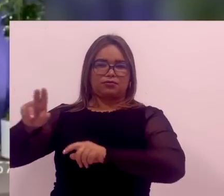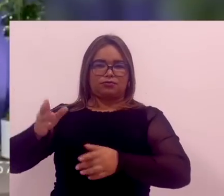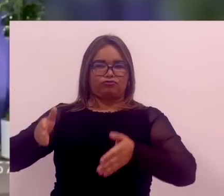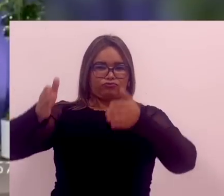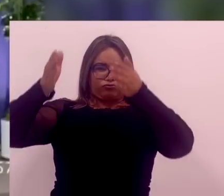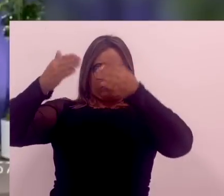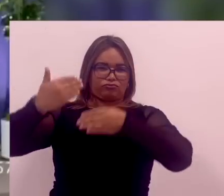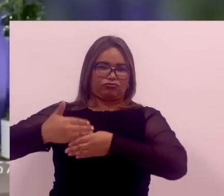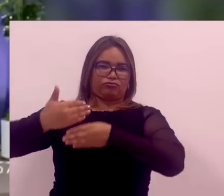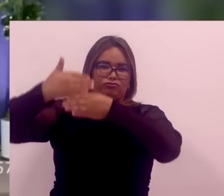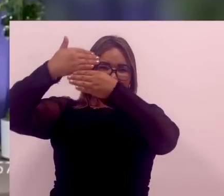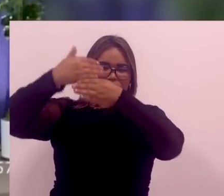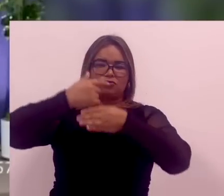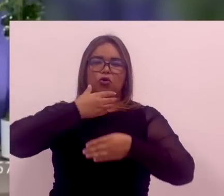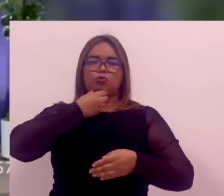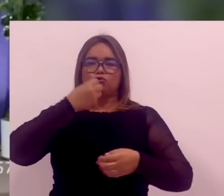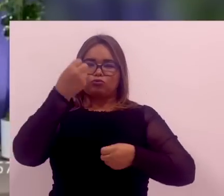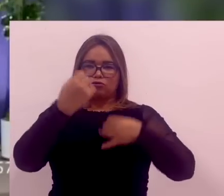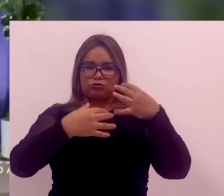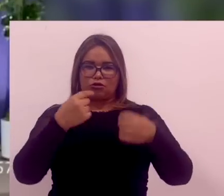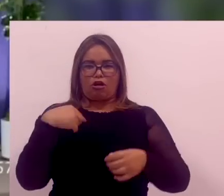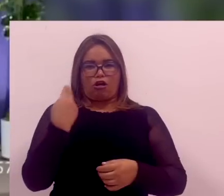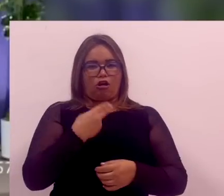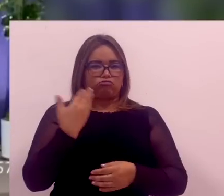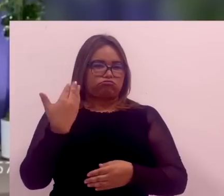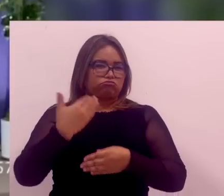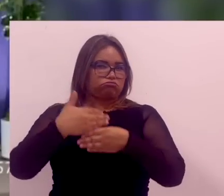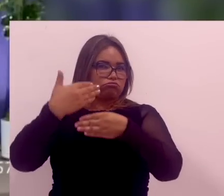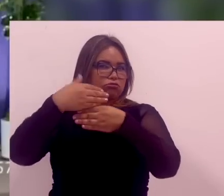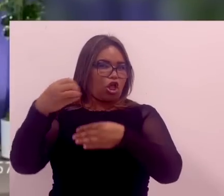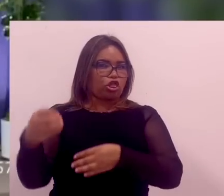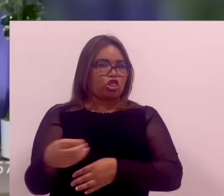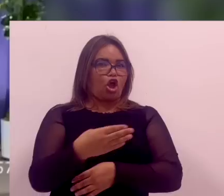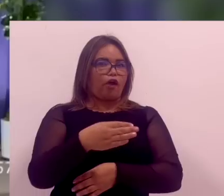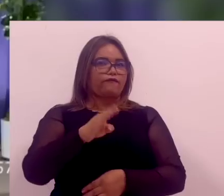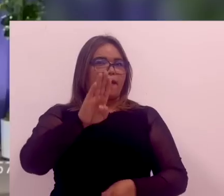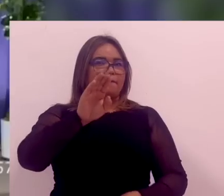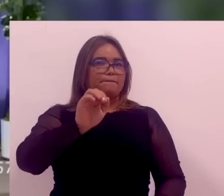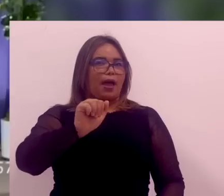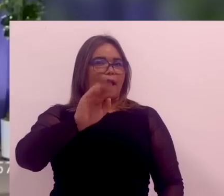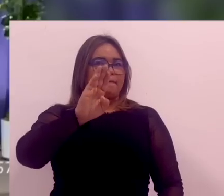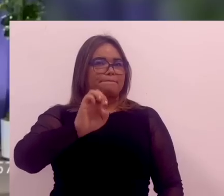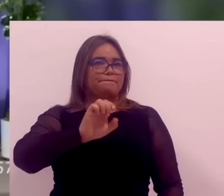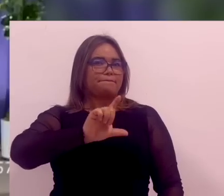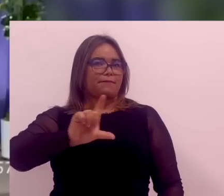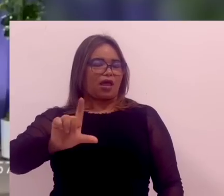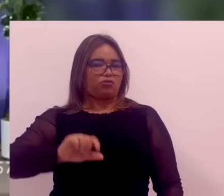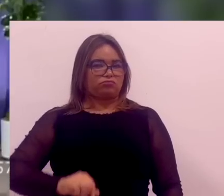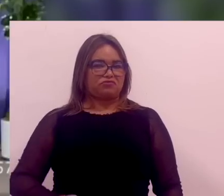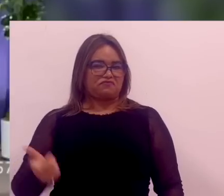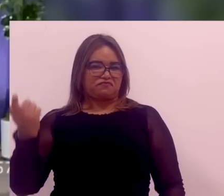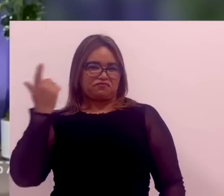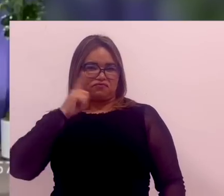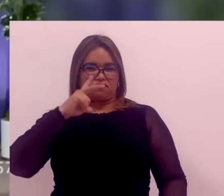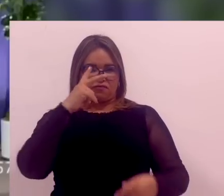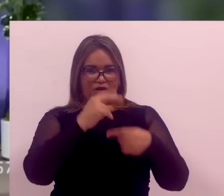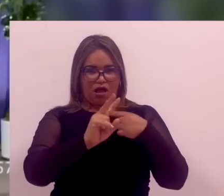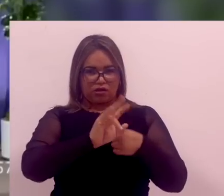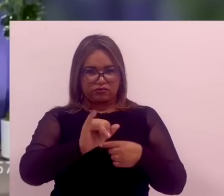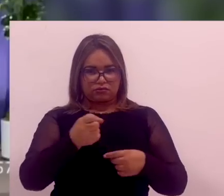em construção, ele disse: nós estamos construindo uma nova Babel. E dessa vez ela vai